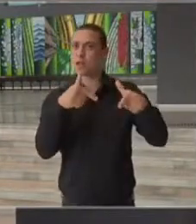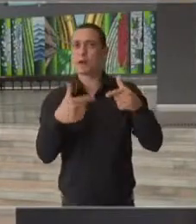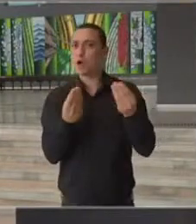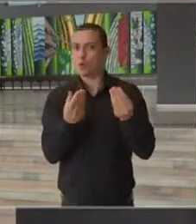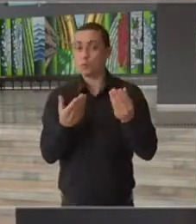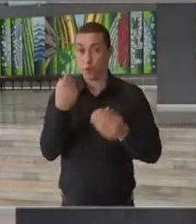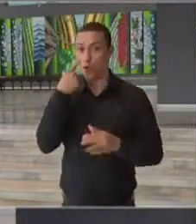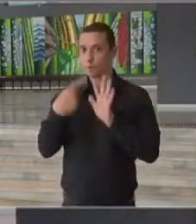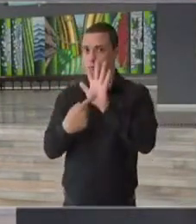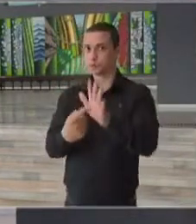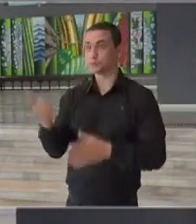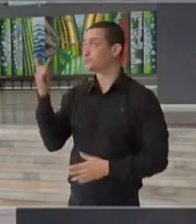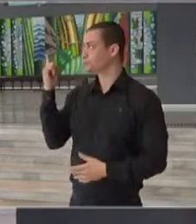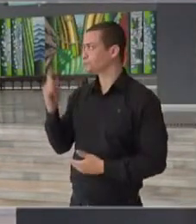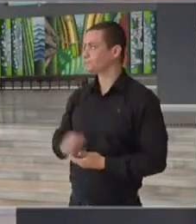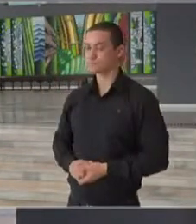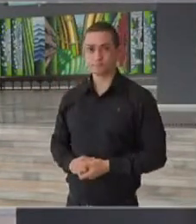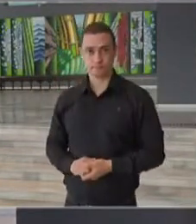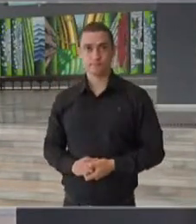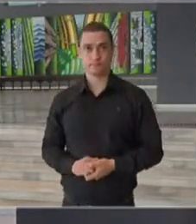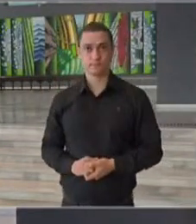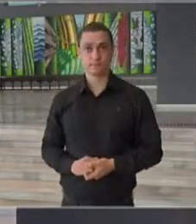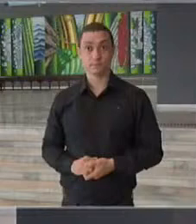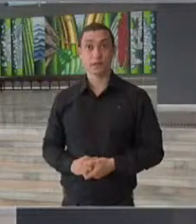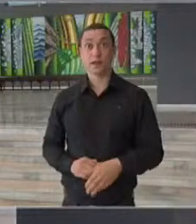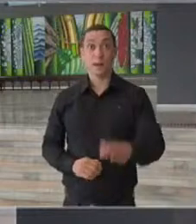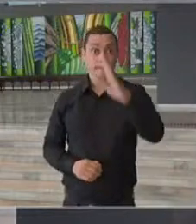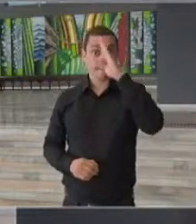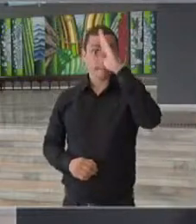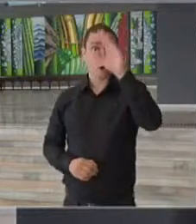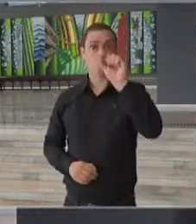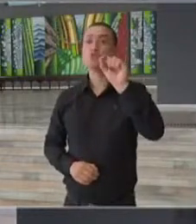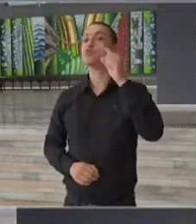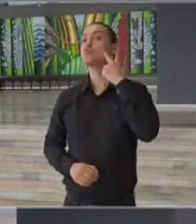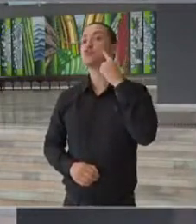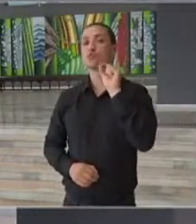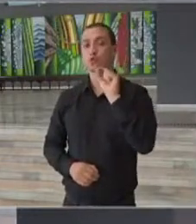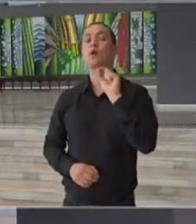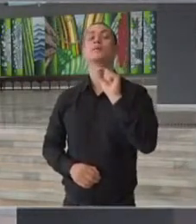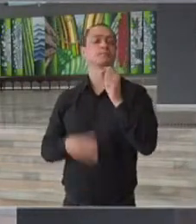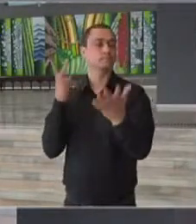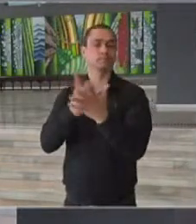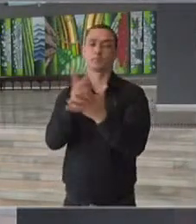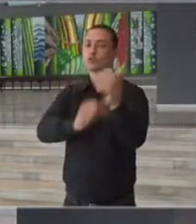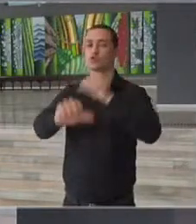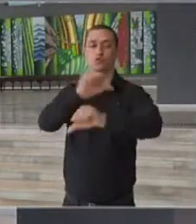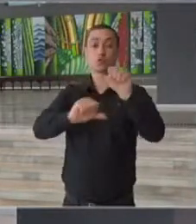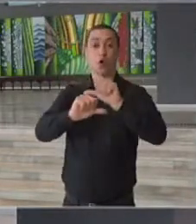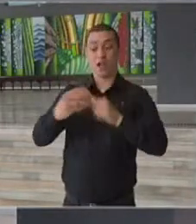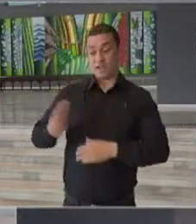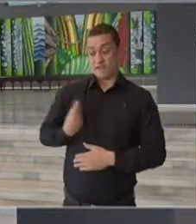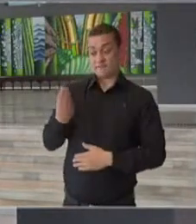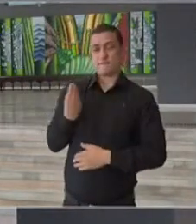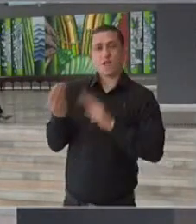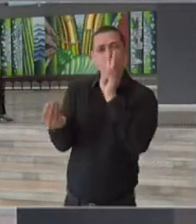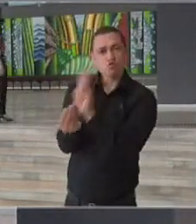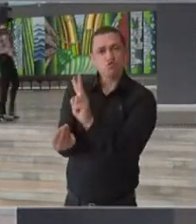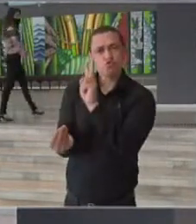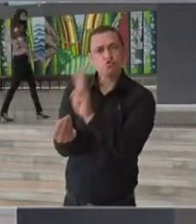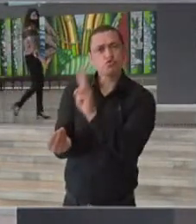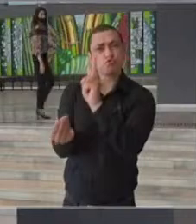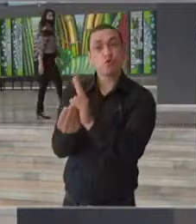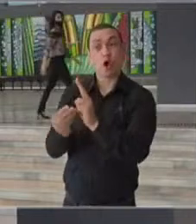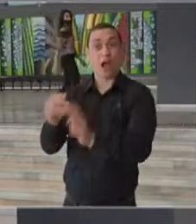tratado. Pode passar? Lembrando que a nossa premissa principal continua sendo a mesma: proteger vidas e cuidar dos